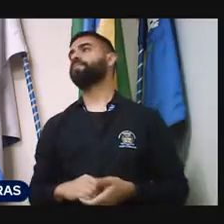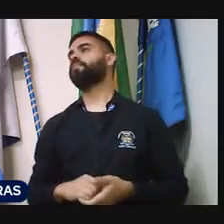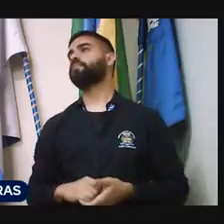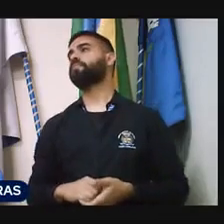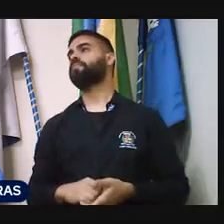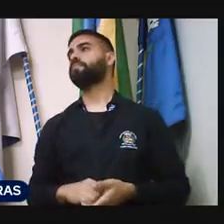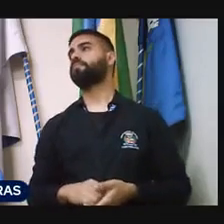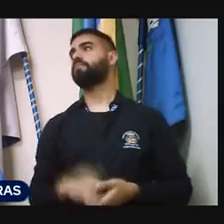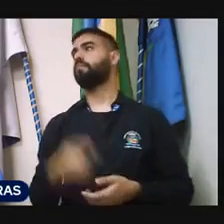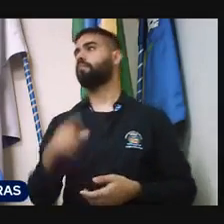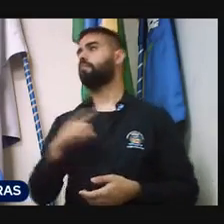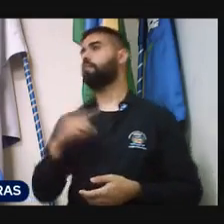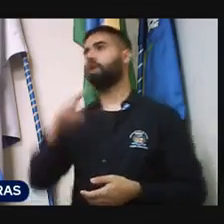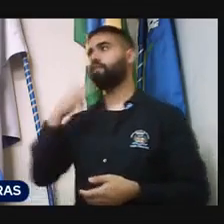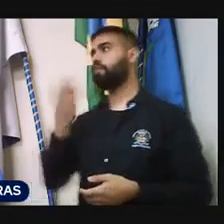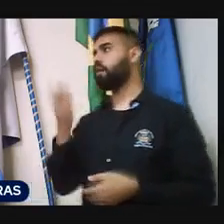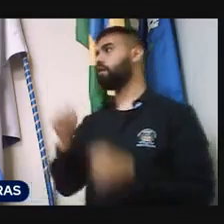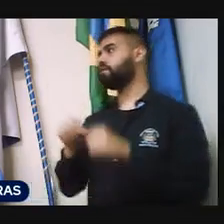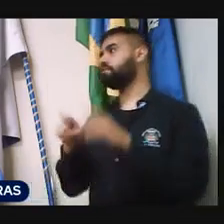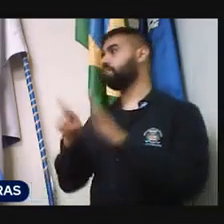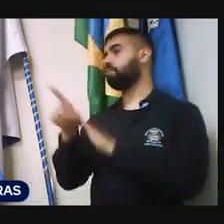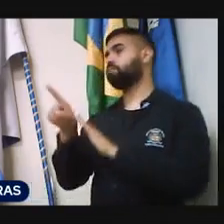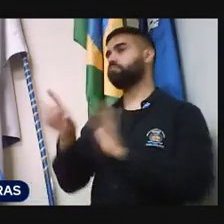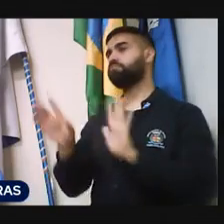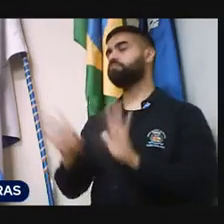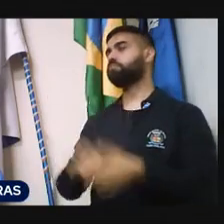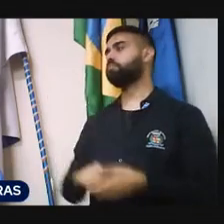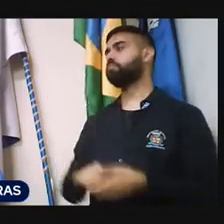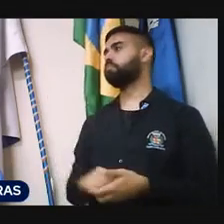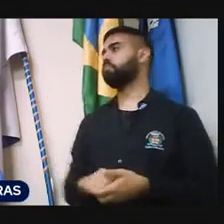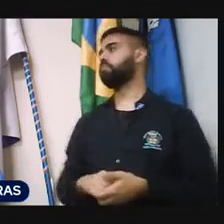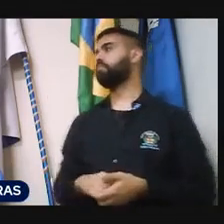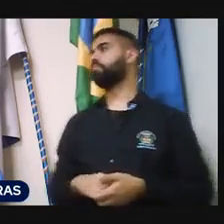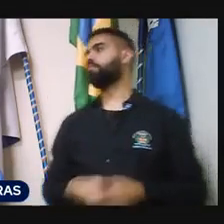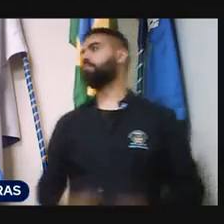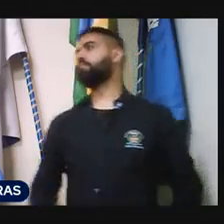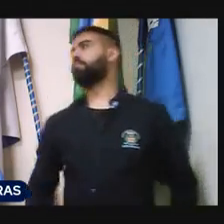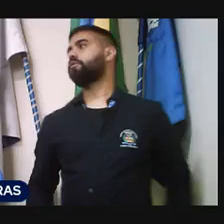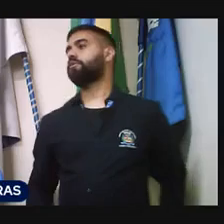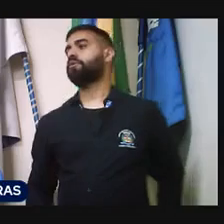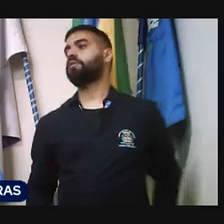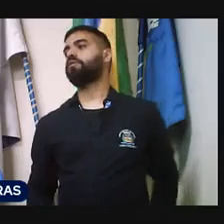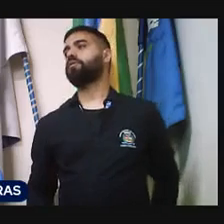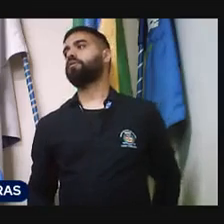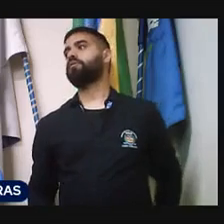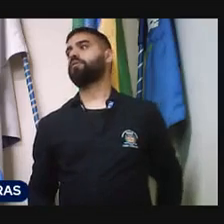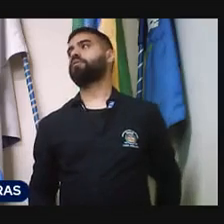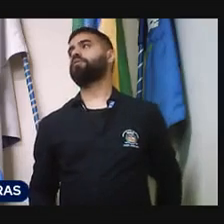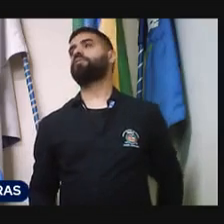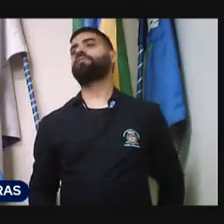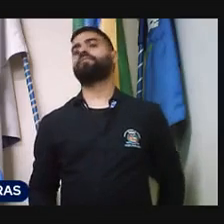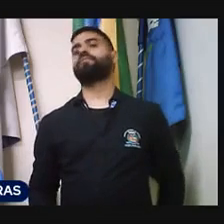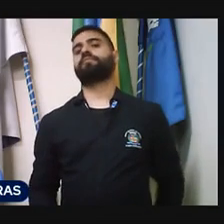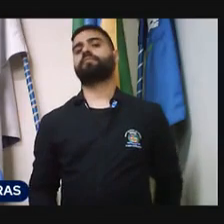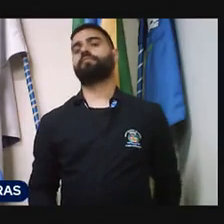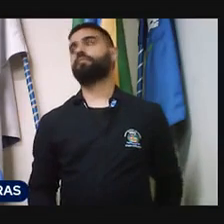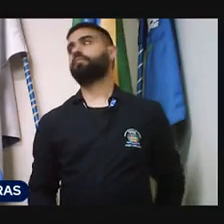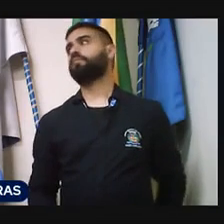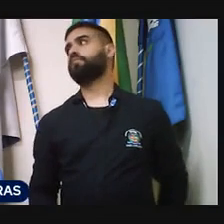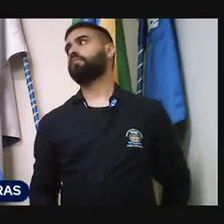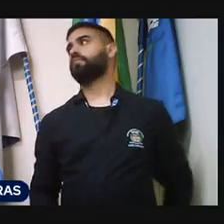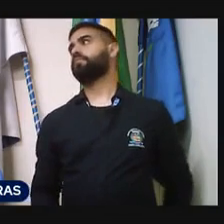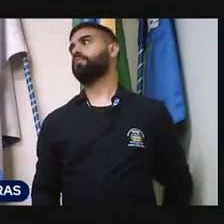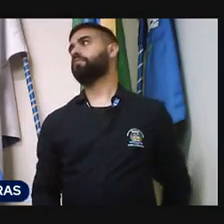outro vereador E aí e a palavra do Criador